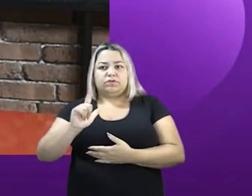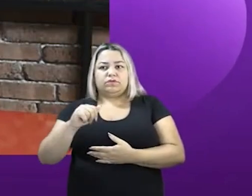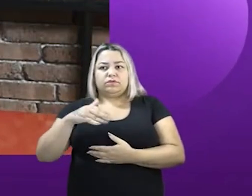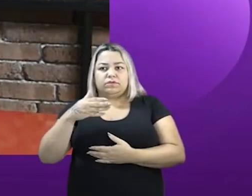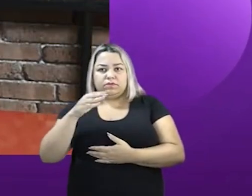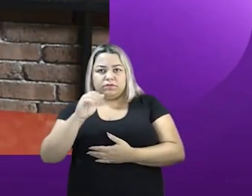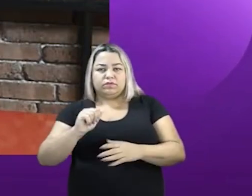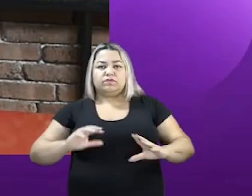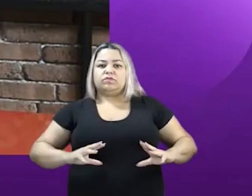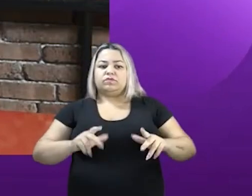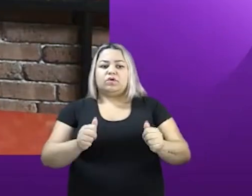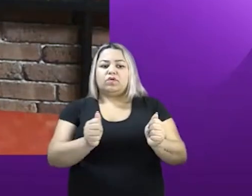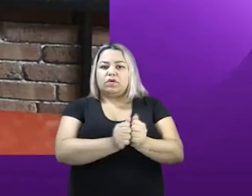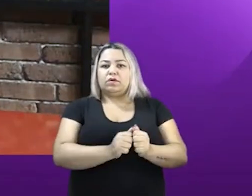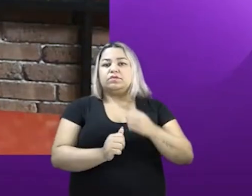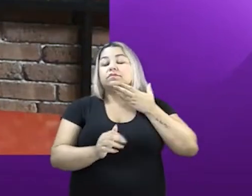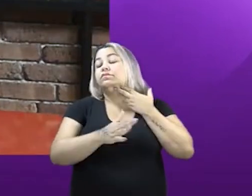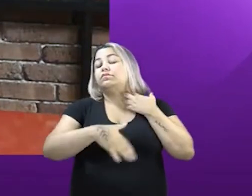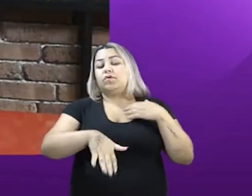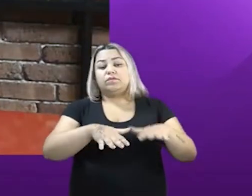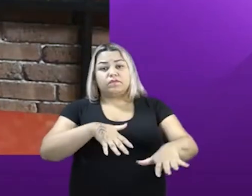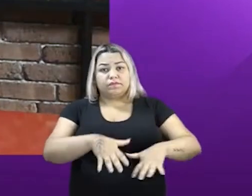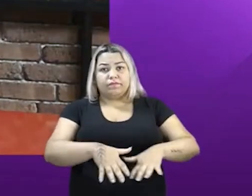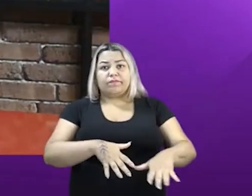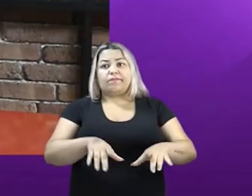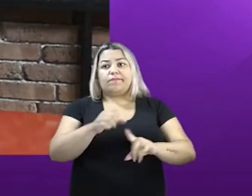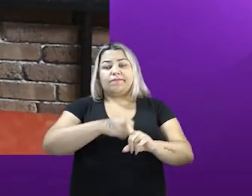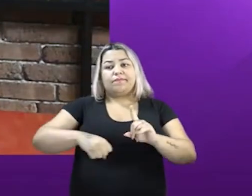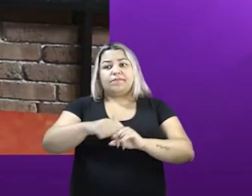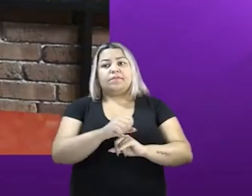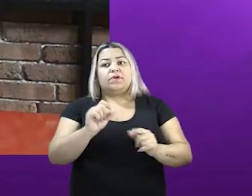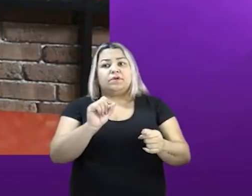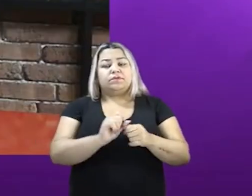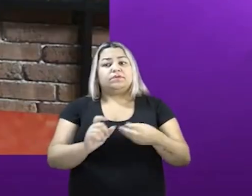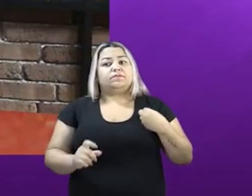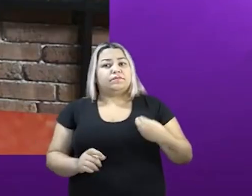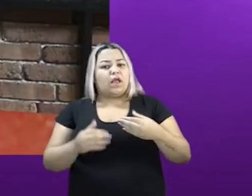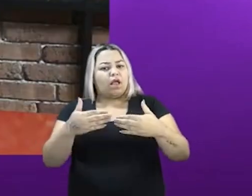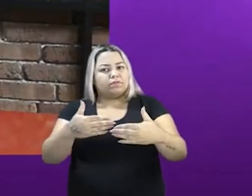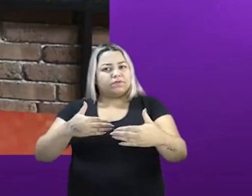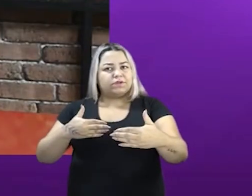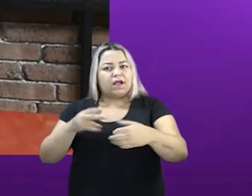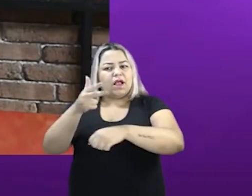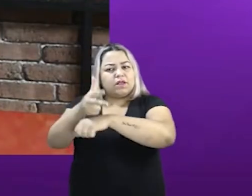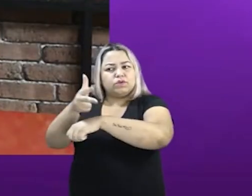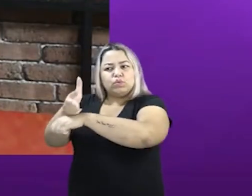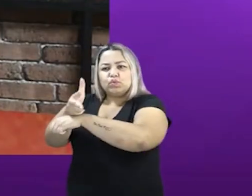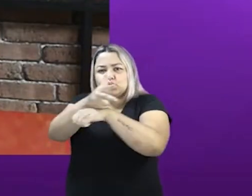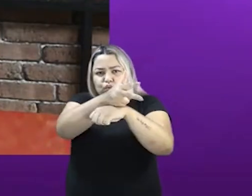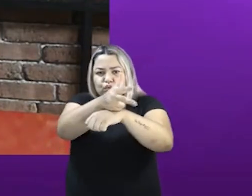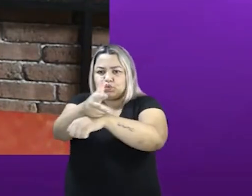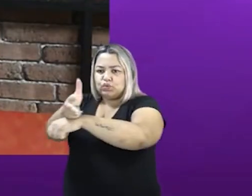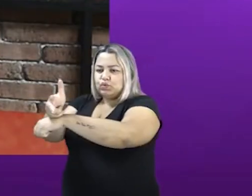toda a galera dos movimentos sociais que estavam se organizando nas comunidades, fazendo esse processo de estar atrás das câmeras e de registrando, né? Então